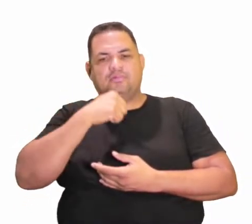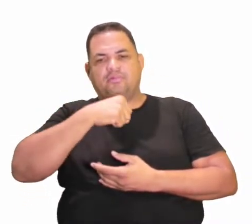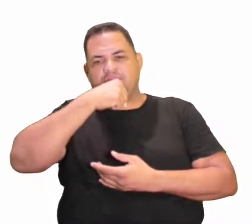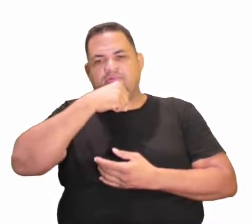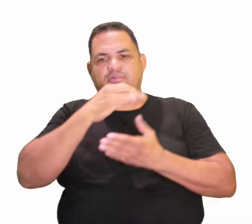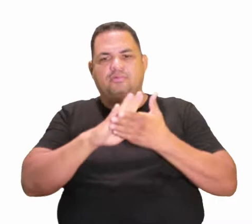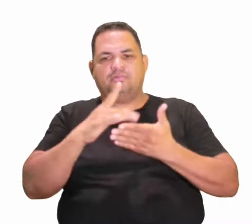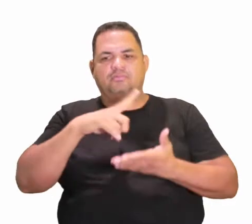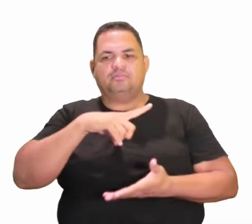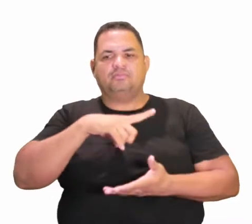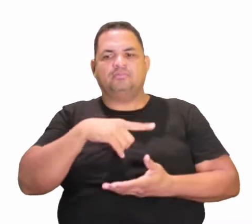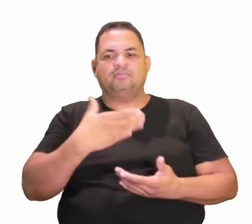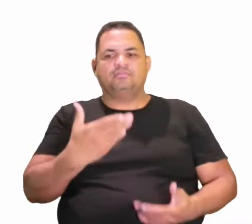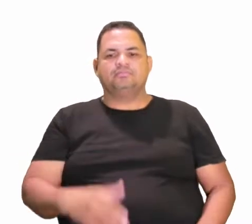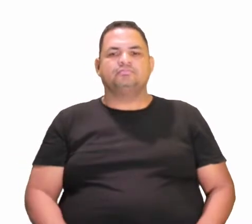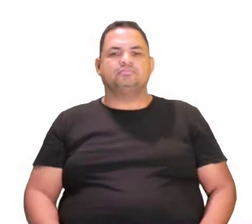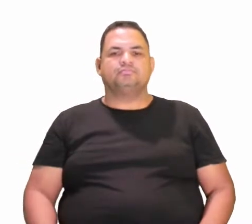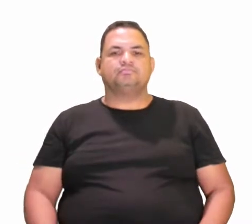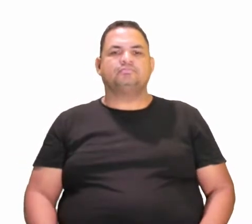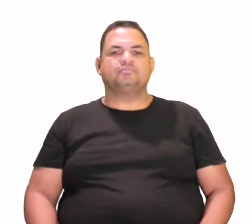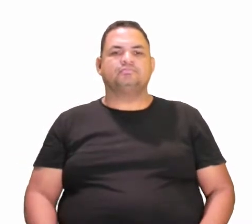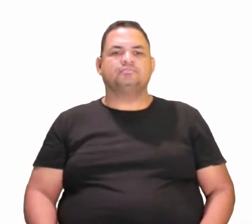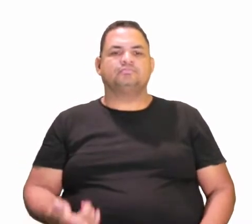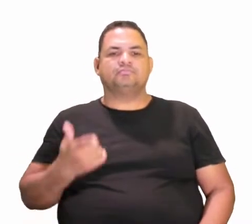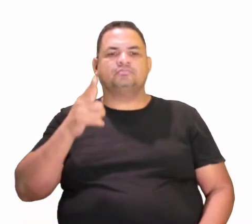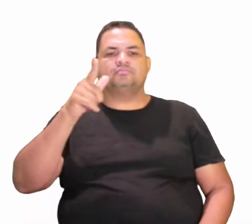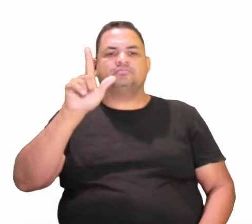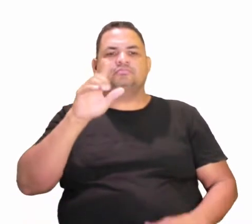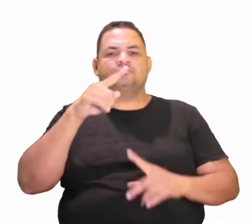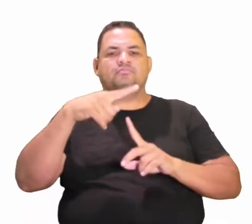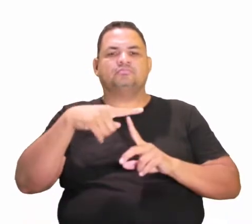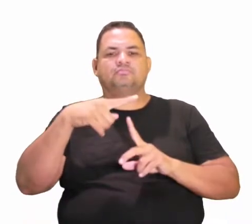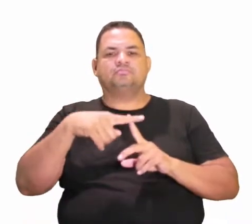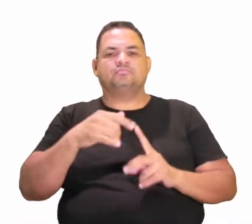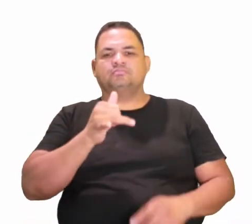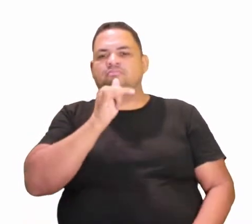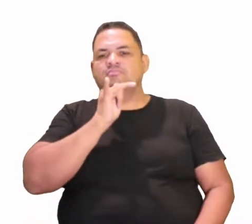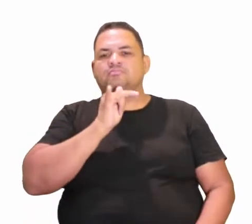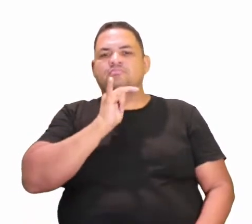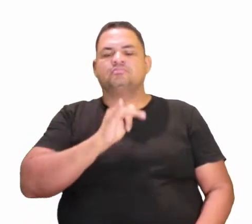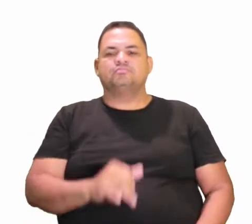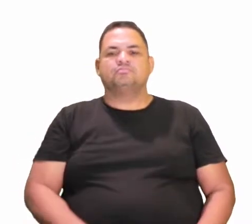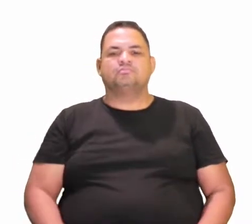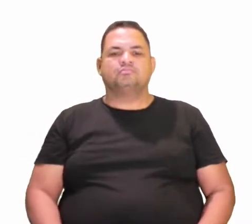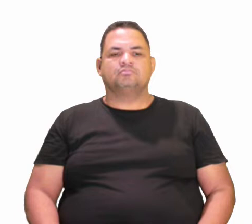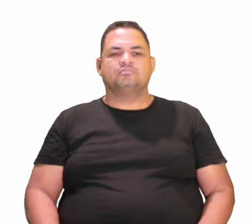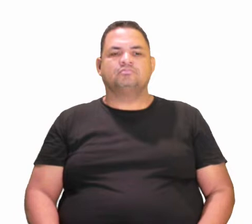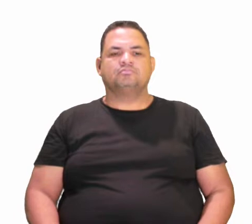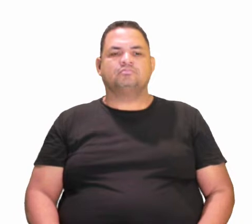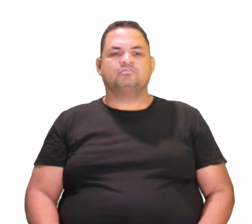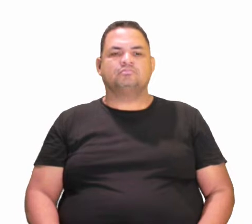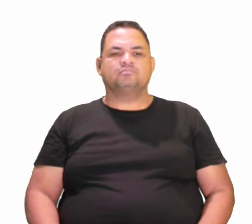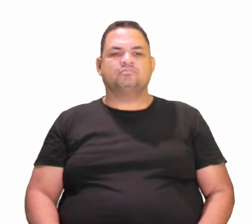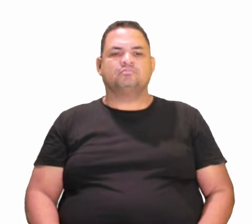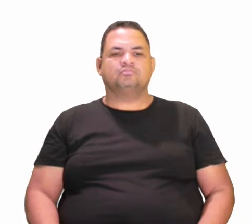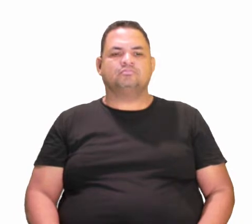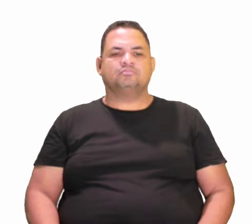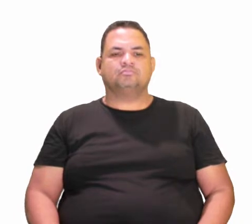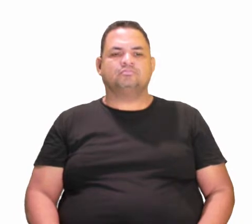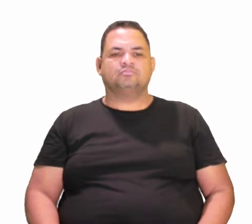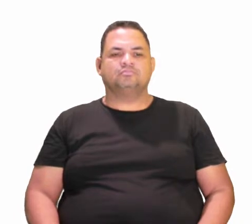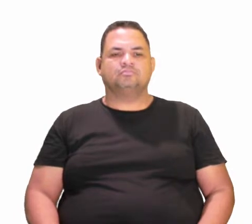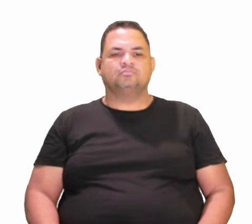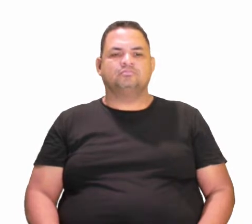certo? Vamos ver os outros tipos de famílias que nós temos aqui nos exemplos. Temos aí, ó, this is